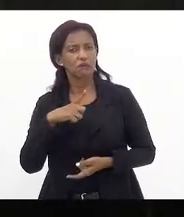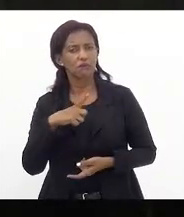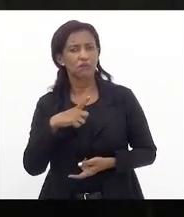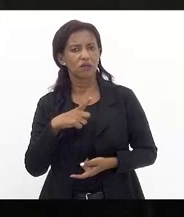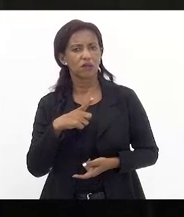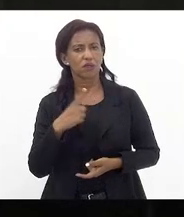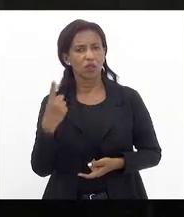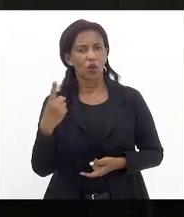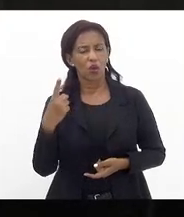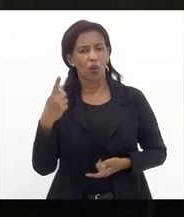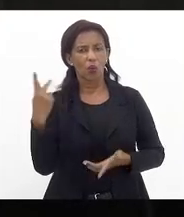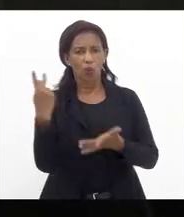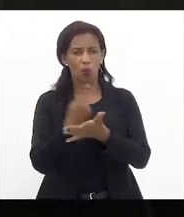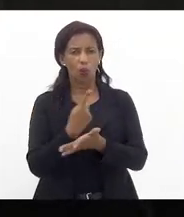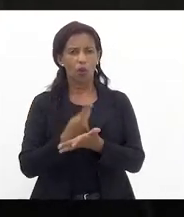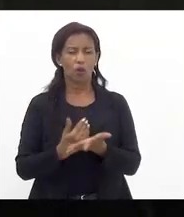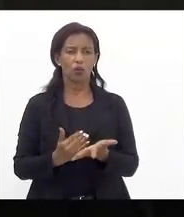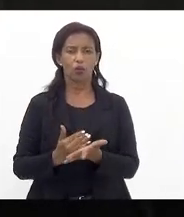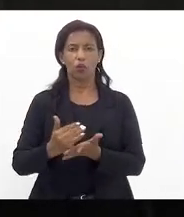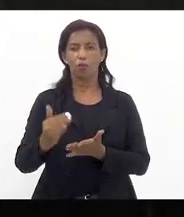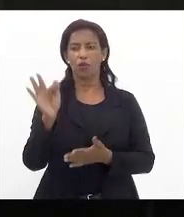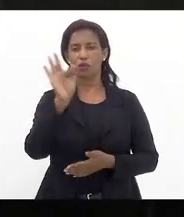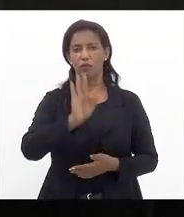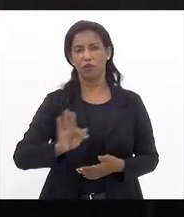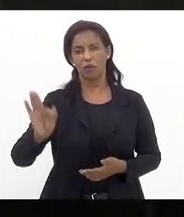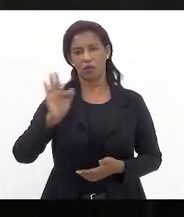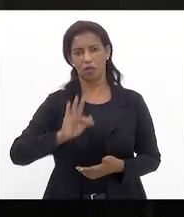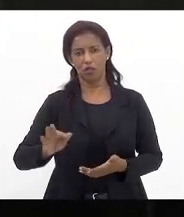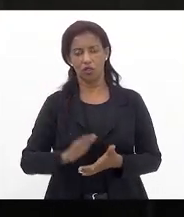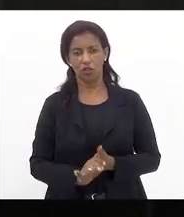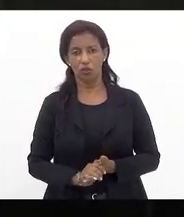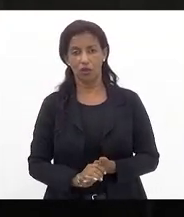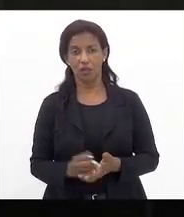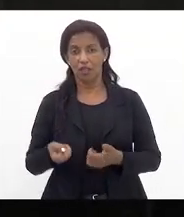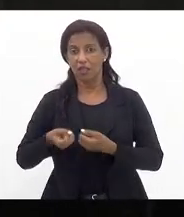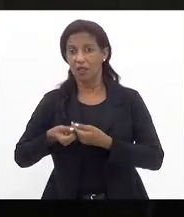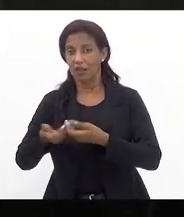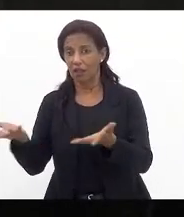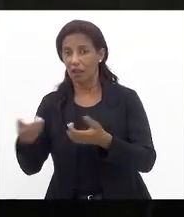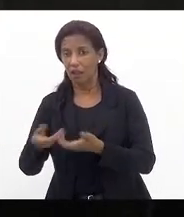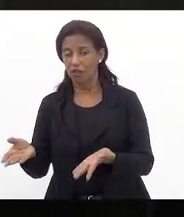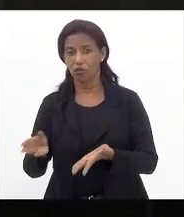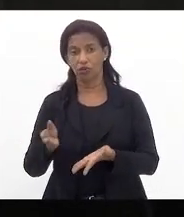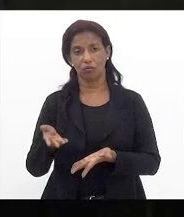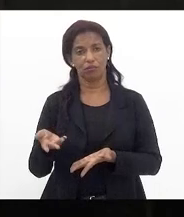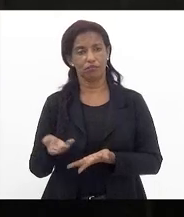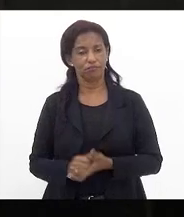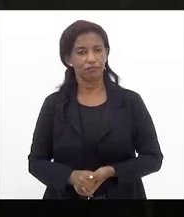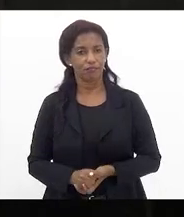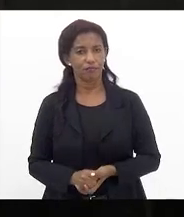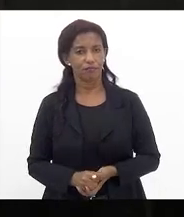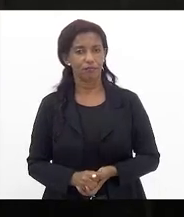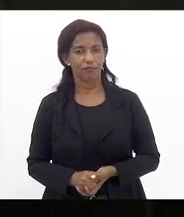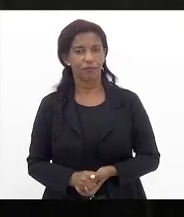uma violação do princípio federativo. E gasto, investimento